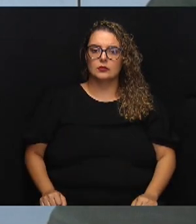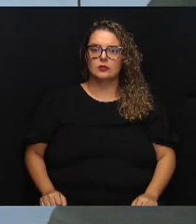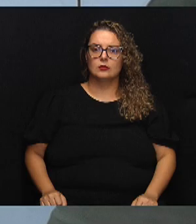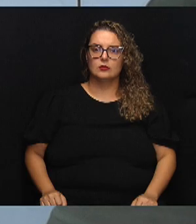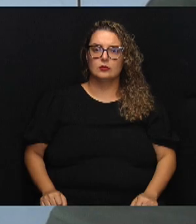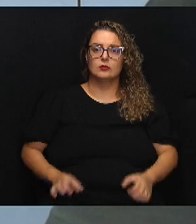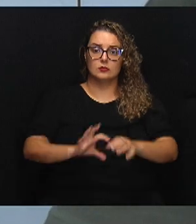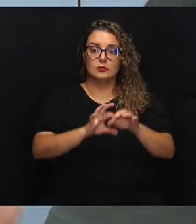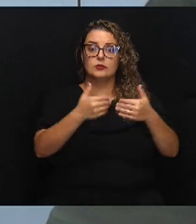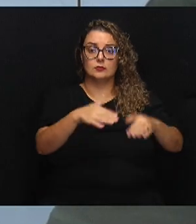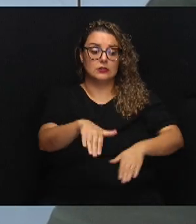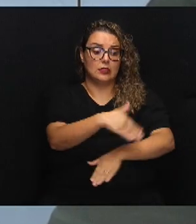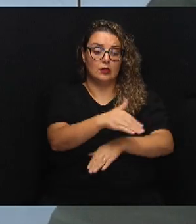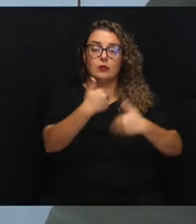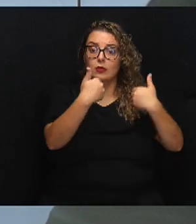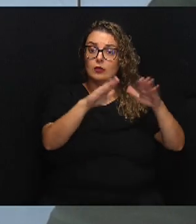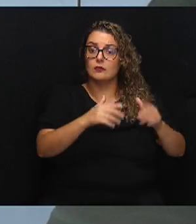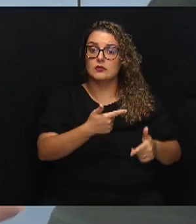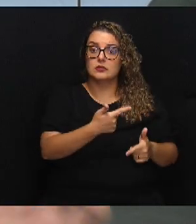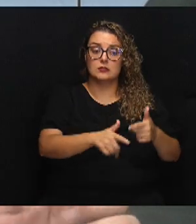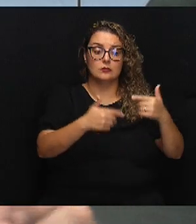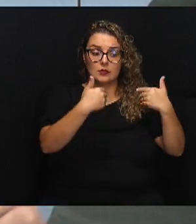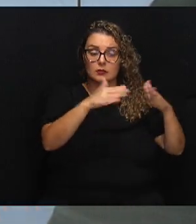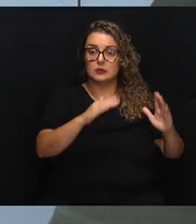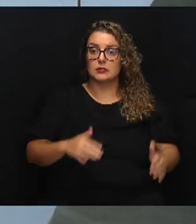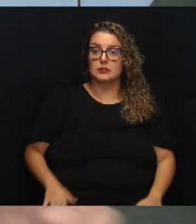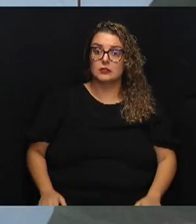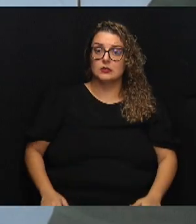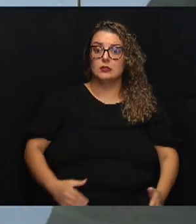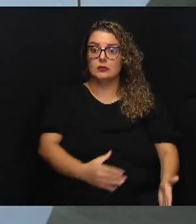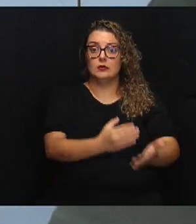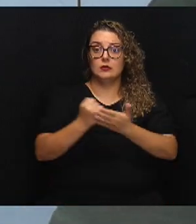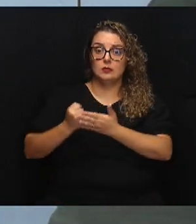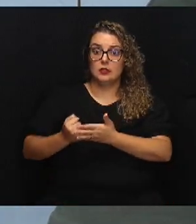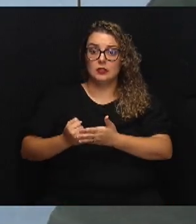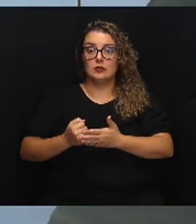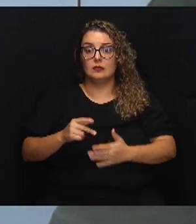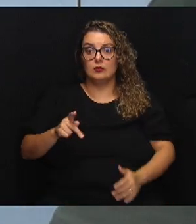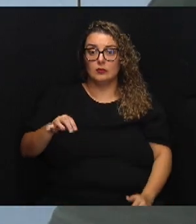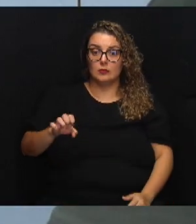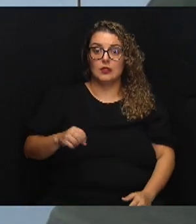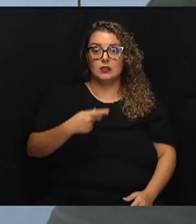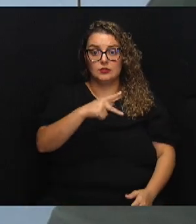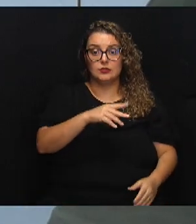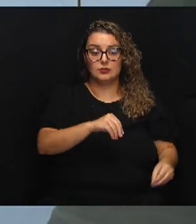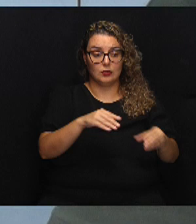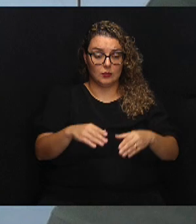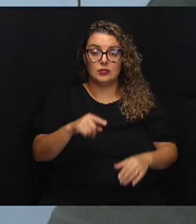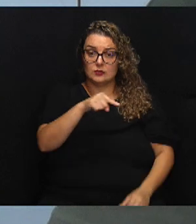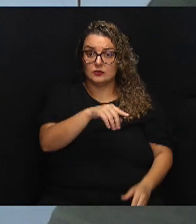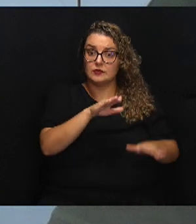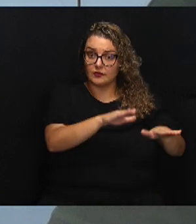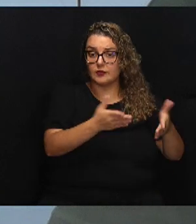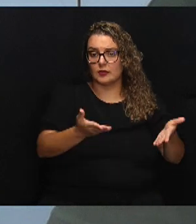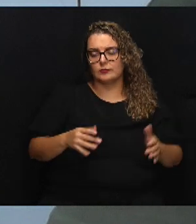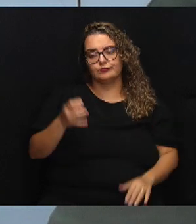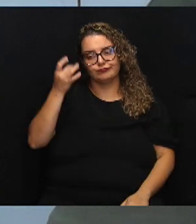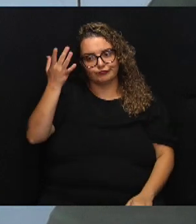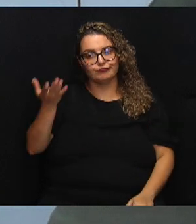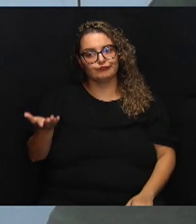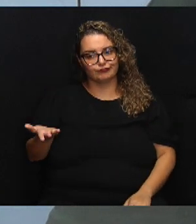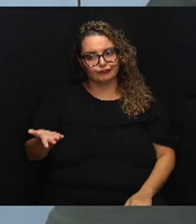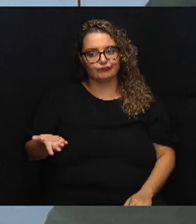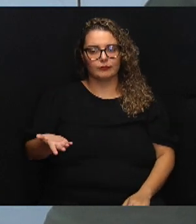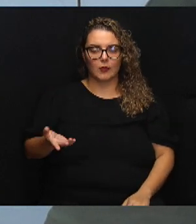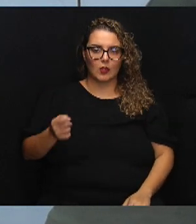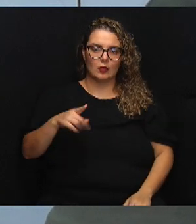da rua, tá? Nós estamos indo com o seu pet embora, levando a sua mudança, você vai ficar no meio da rua. É muito fácil, então eu